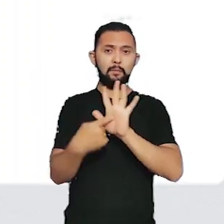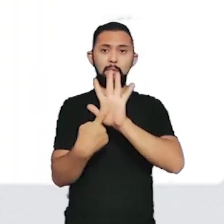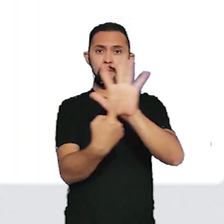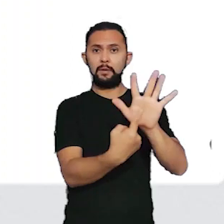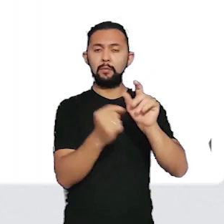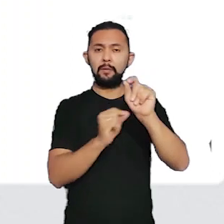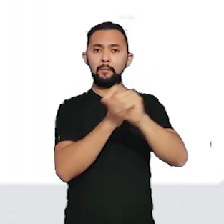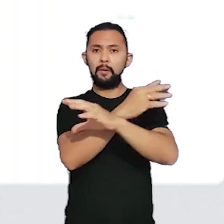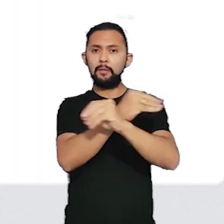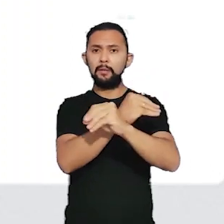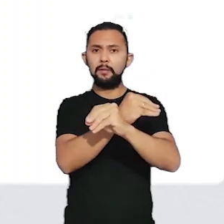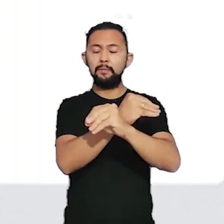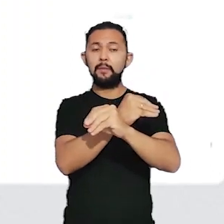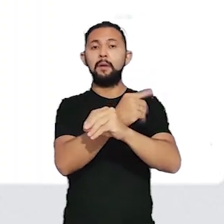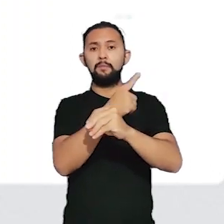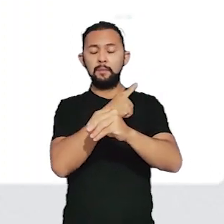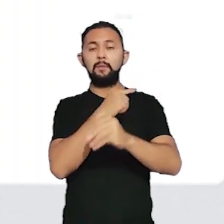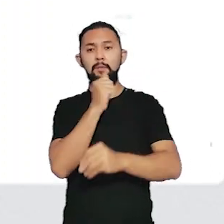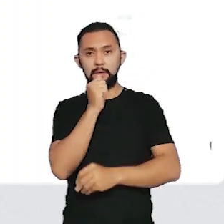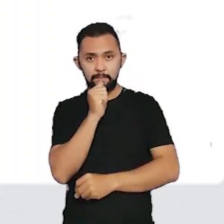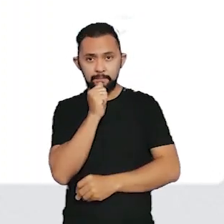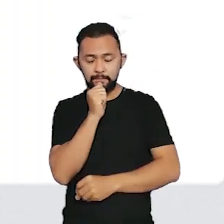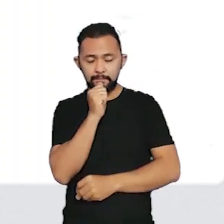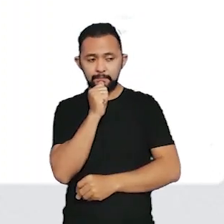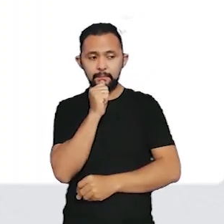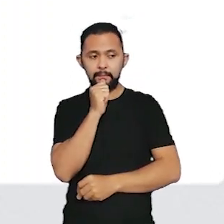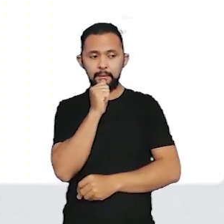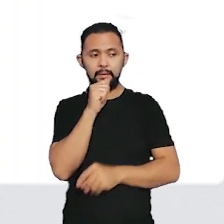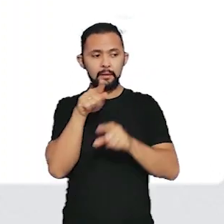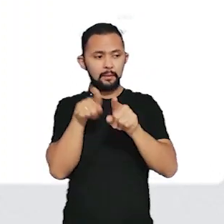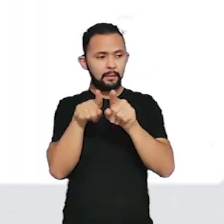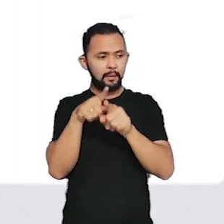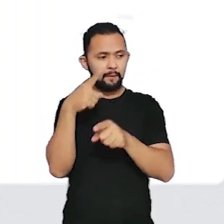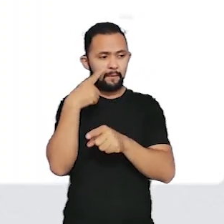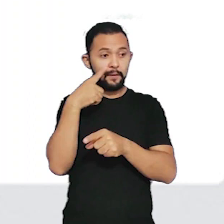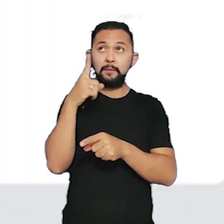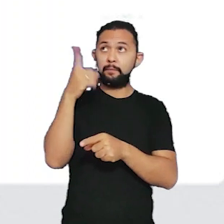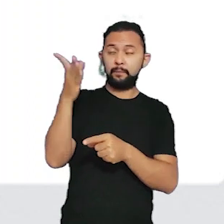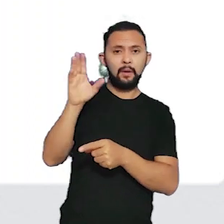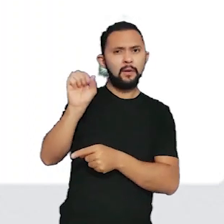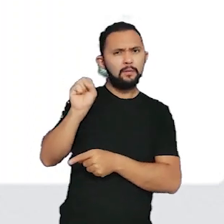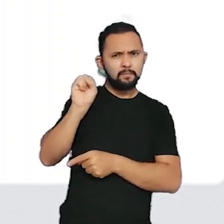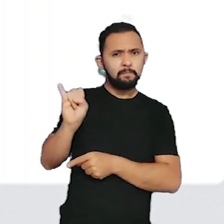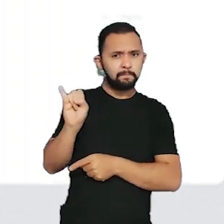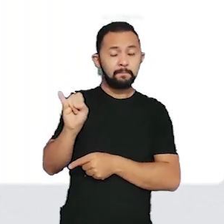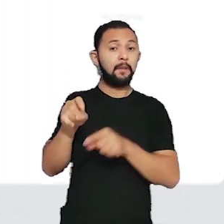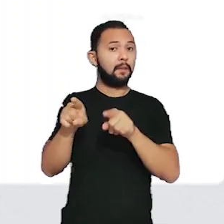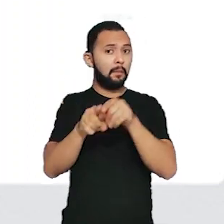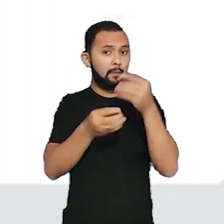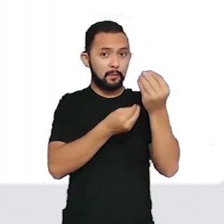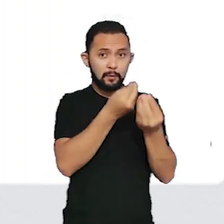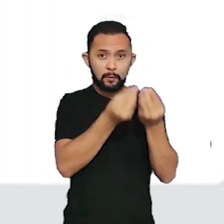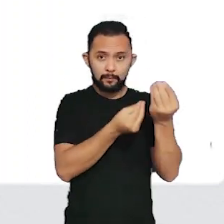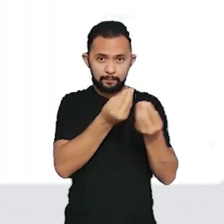aqui os conectivos, tá? Eu tenho o ainda que, eu tenho o se e eu tenho o como,